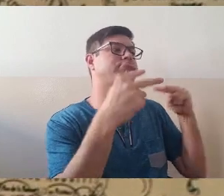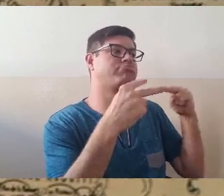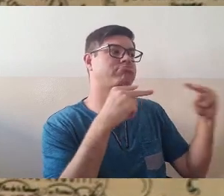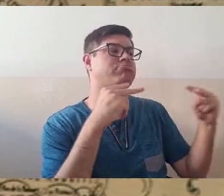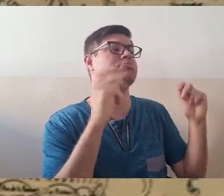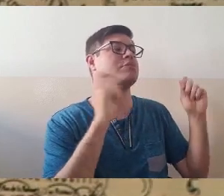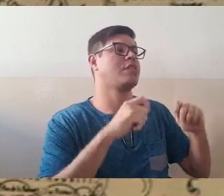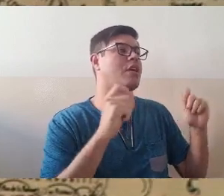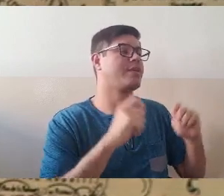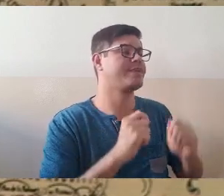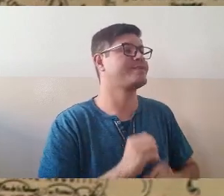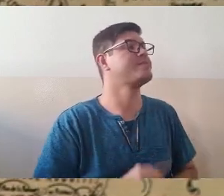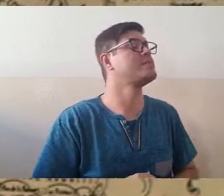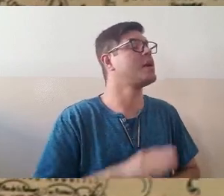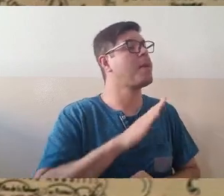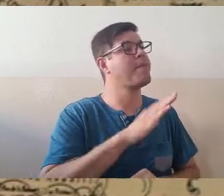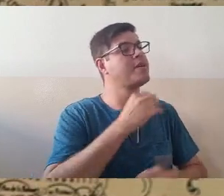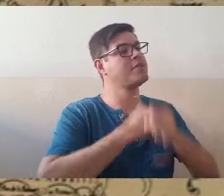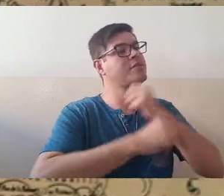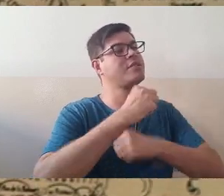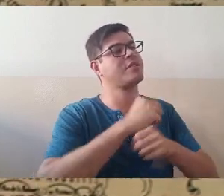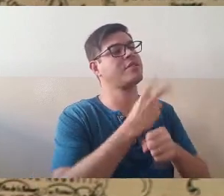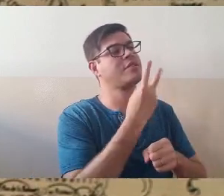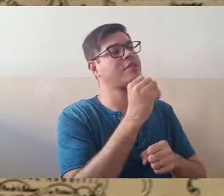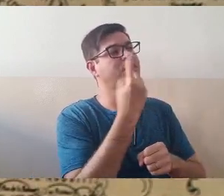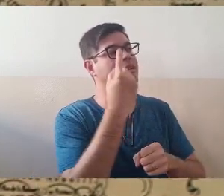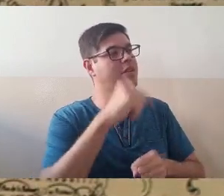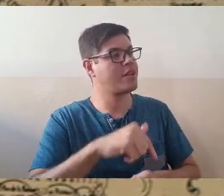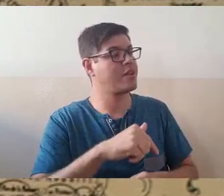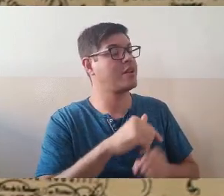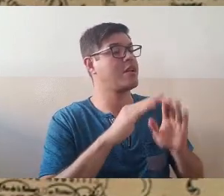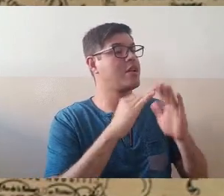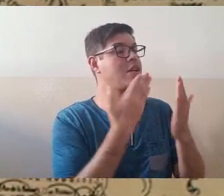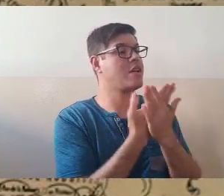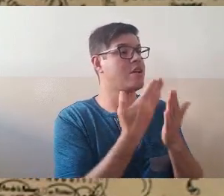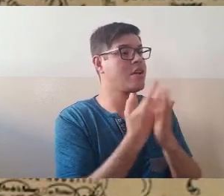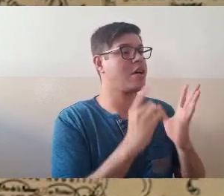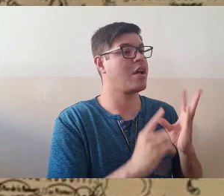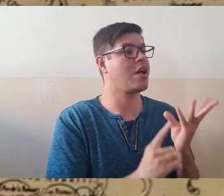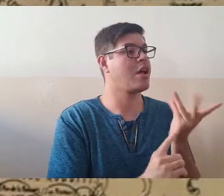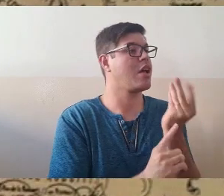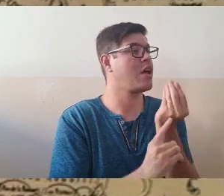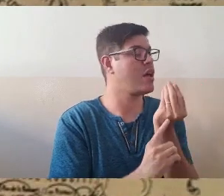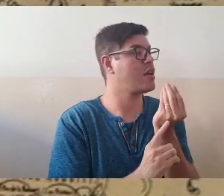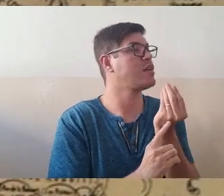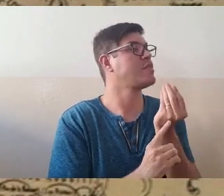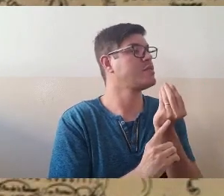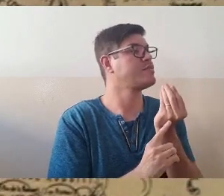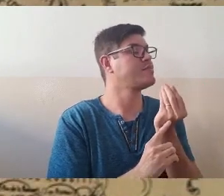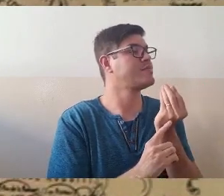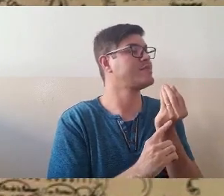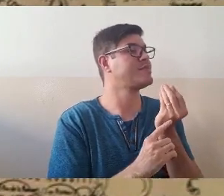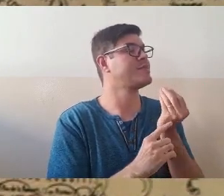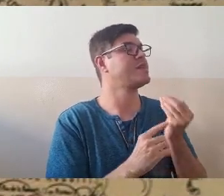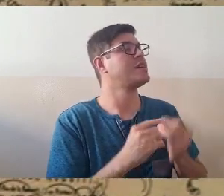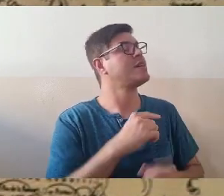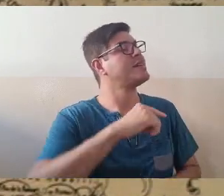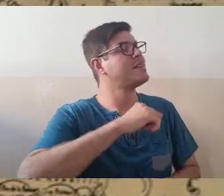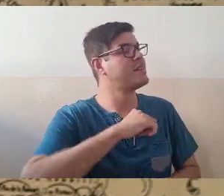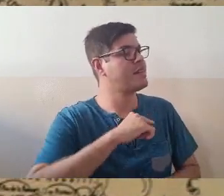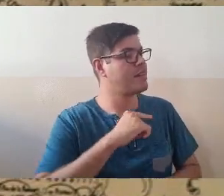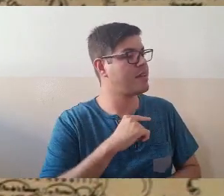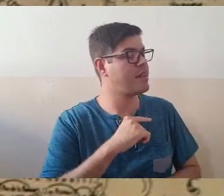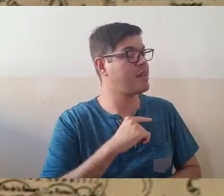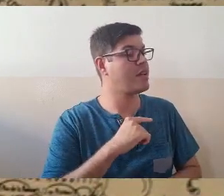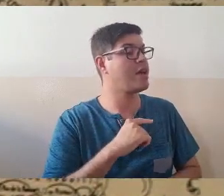dita. Em 2017, a Escola de Artes e Ofícios ganhou essa nomenclatura, né? E também foi um